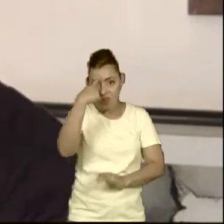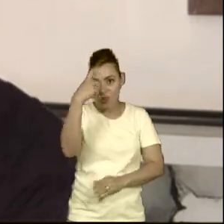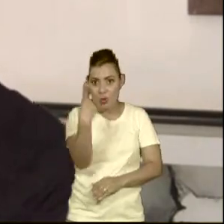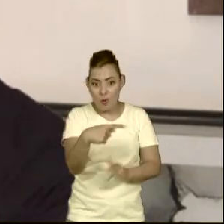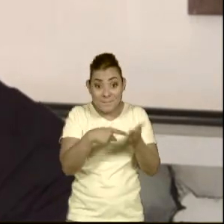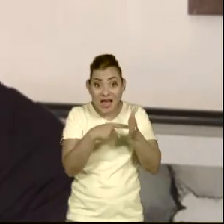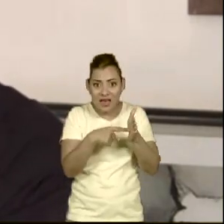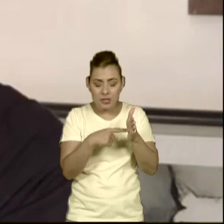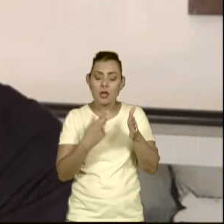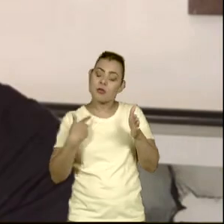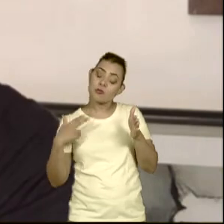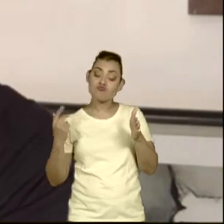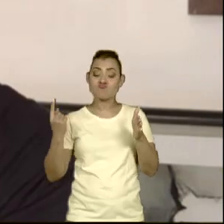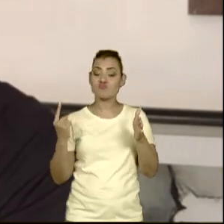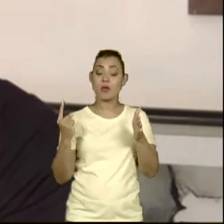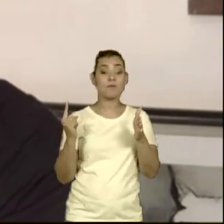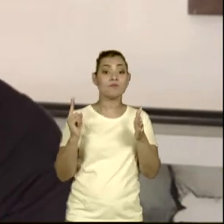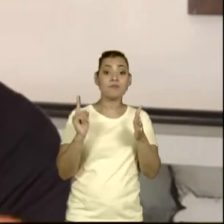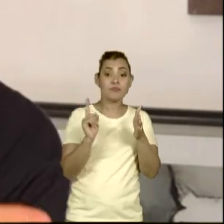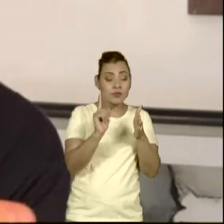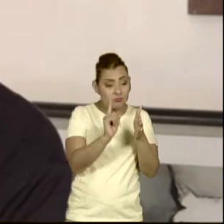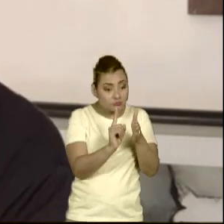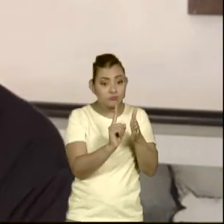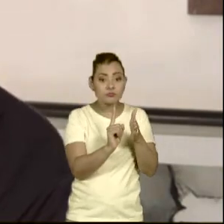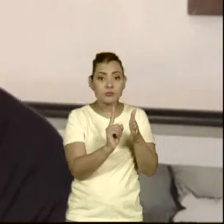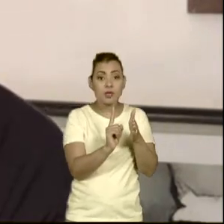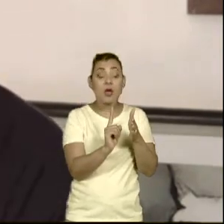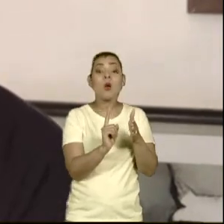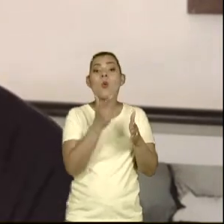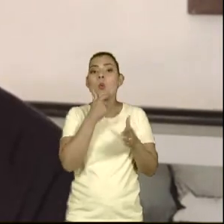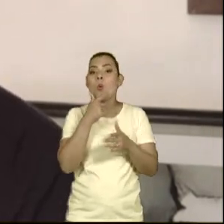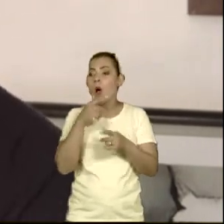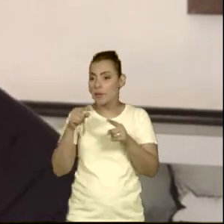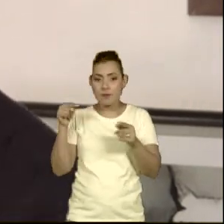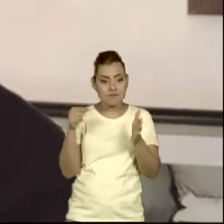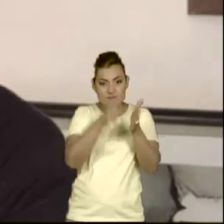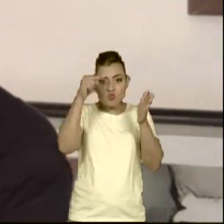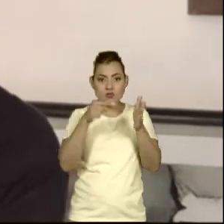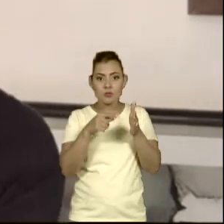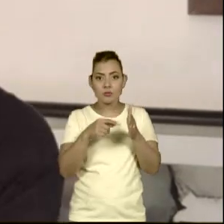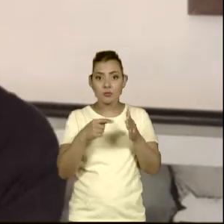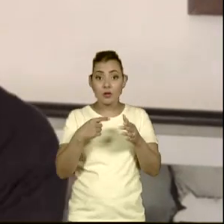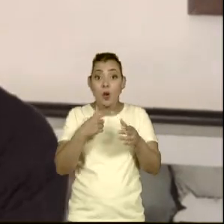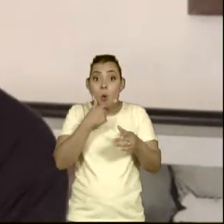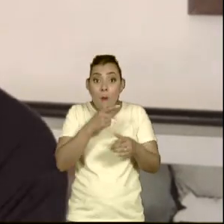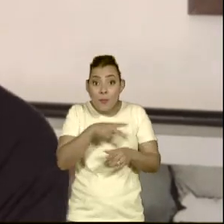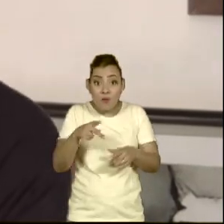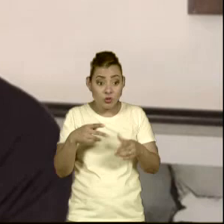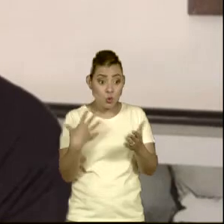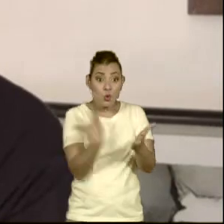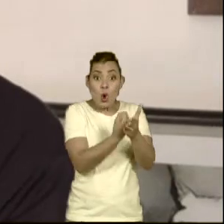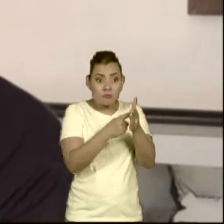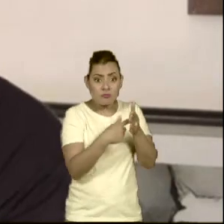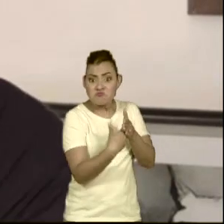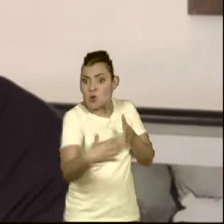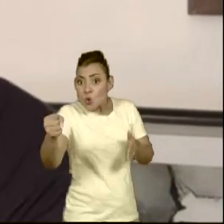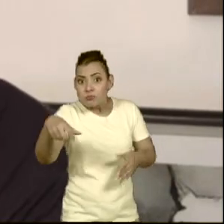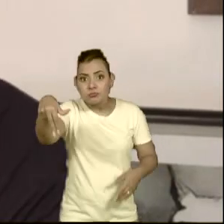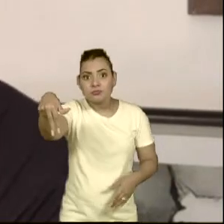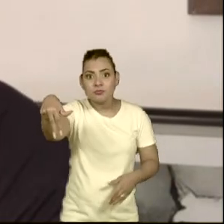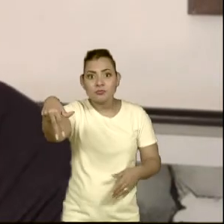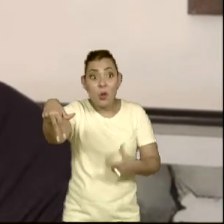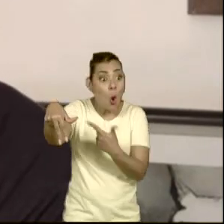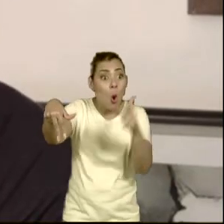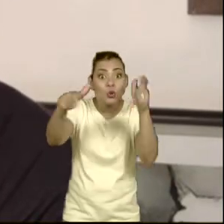ele está dentro dessa máquina de teletransporte, e o ajudante dele atrapalhado aciona a máquina e manda esse cara embora. Esse é o mote